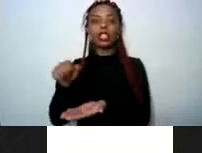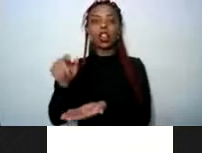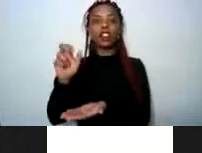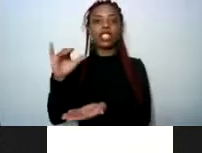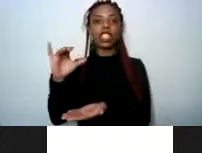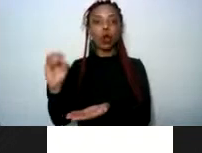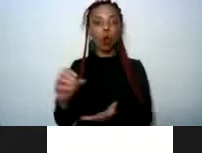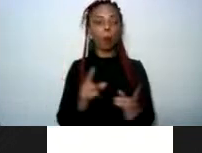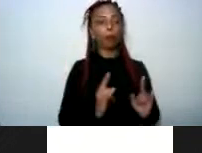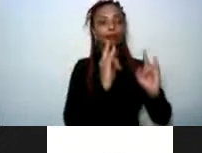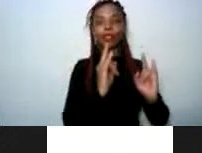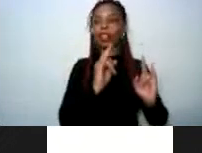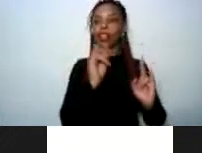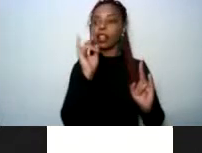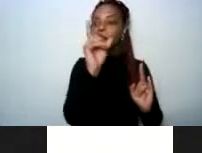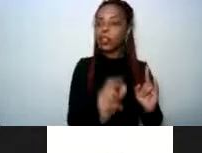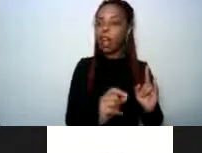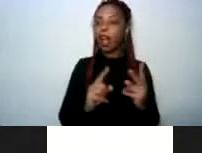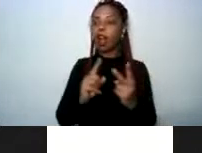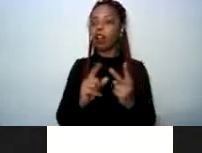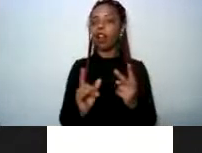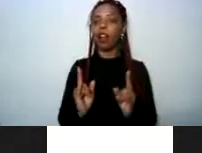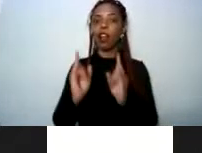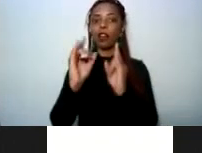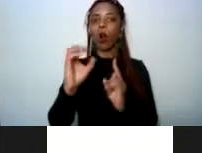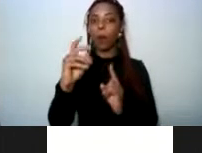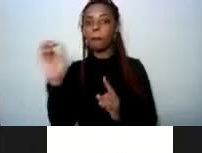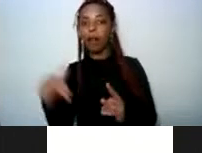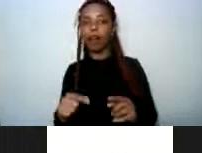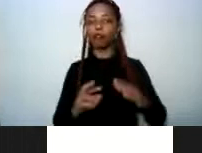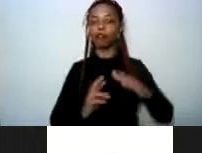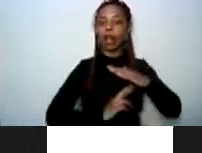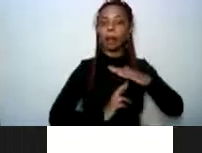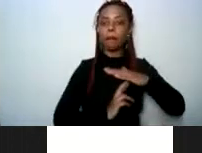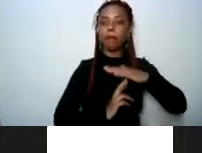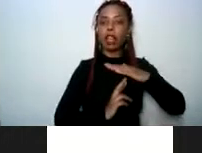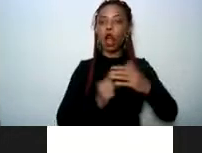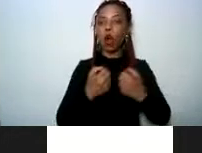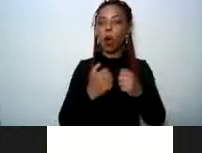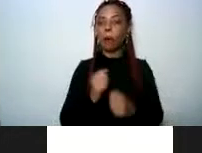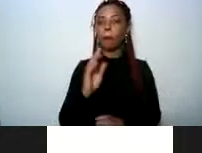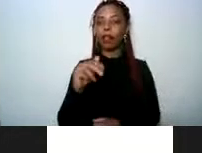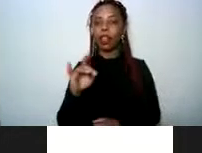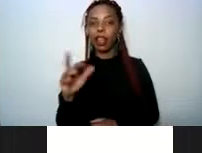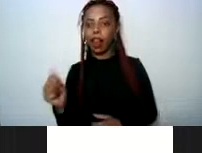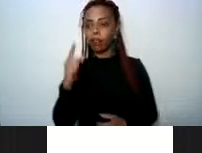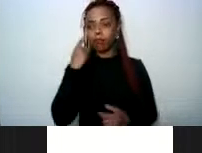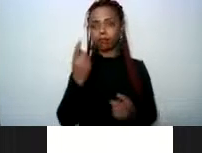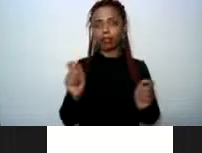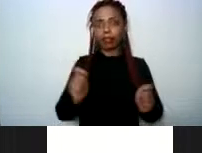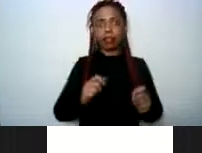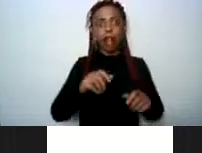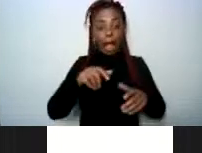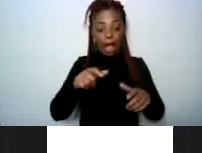edifício Copan, como apresentei anteriormente, Terminal Bandeira. Então, a gente percebe quantos equipamentos públicos, privados,